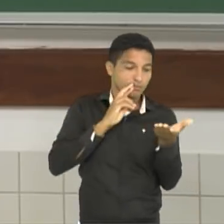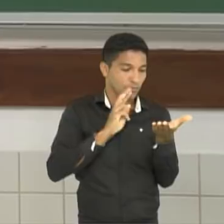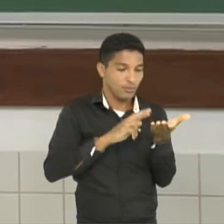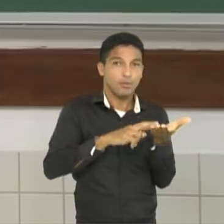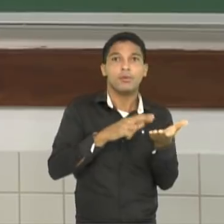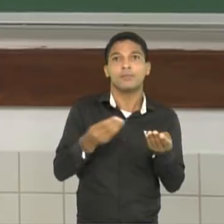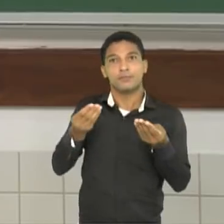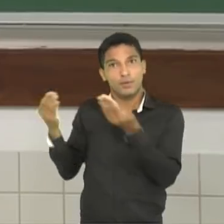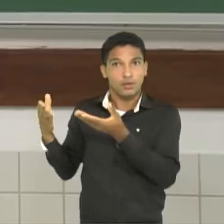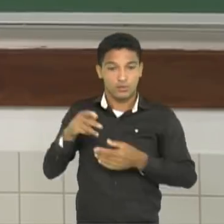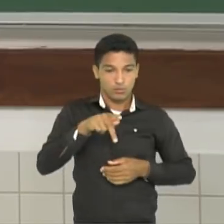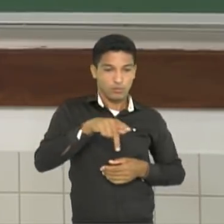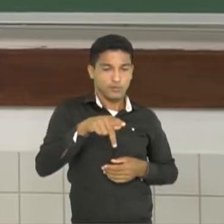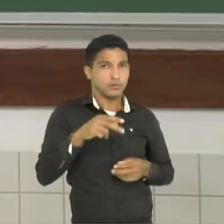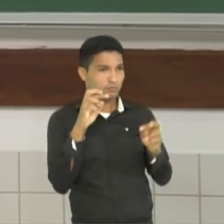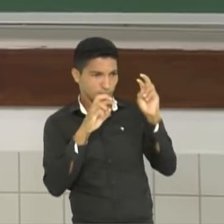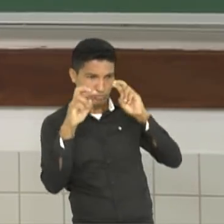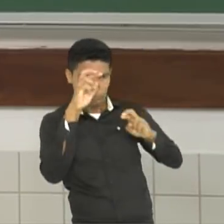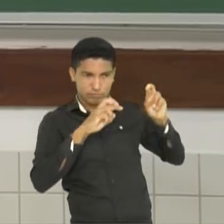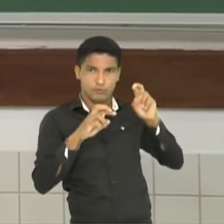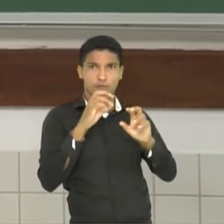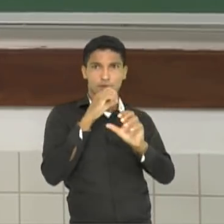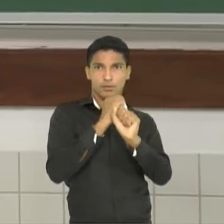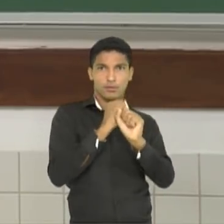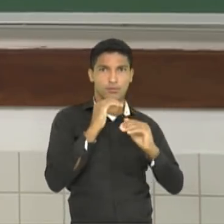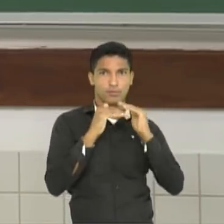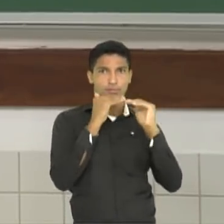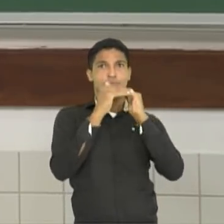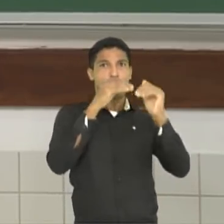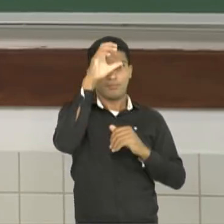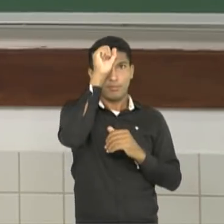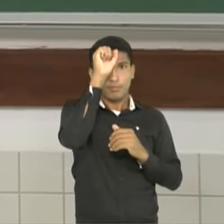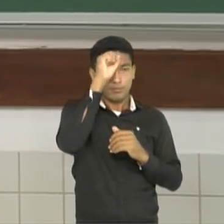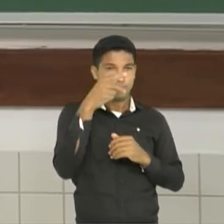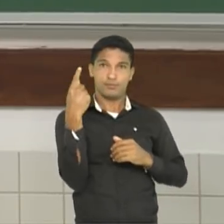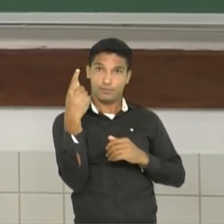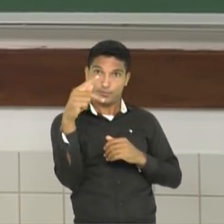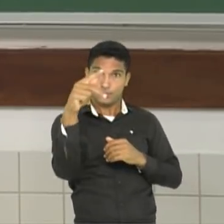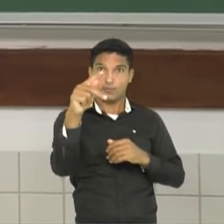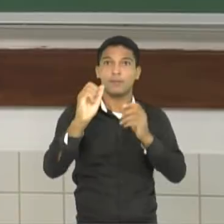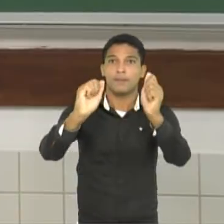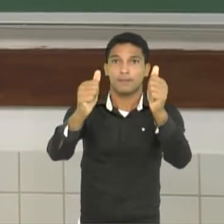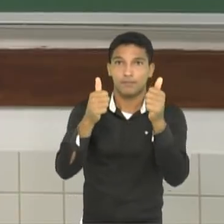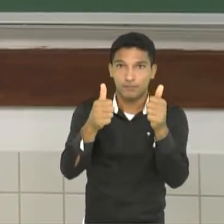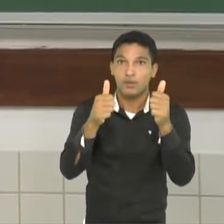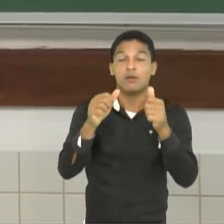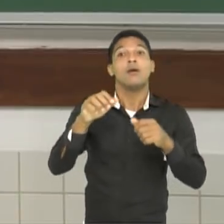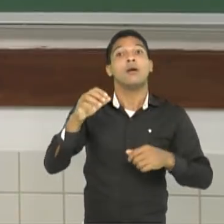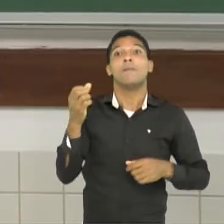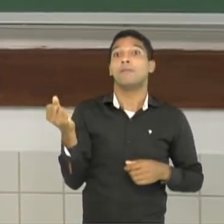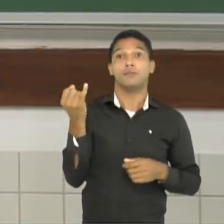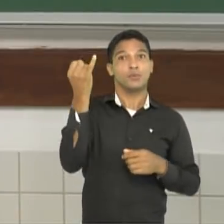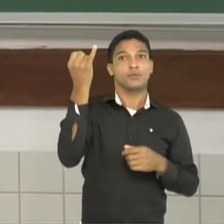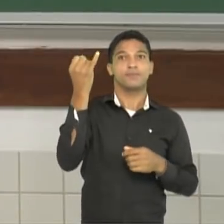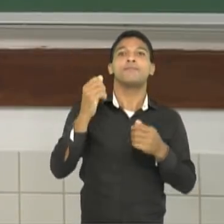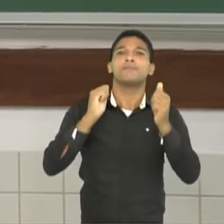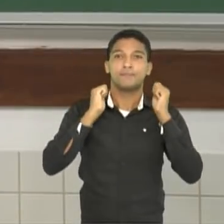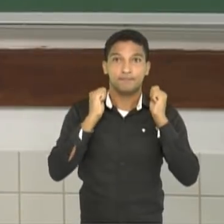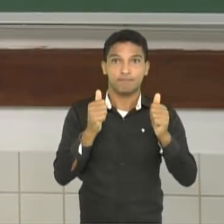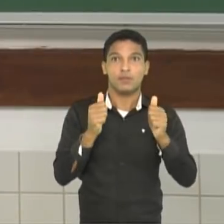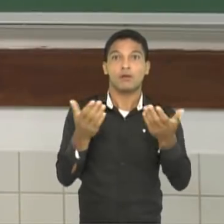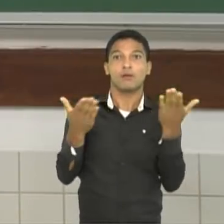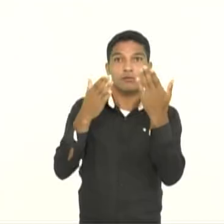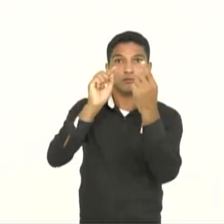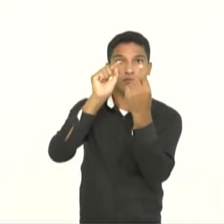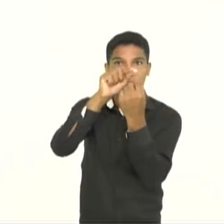poder acompanhar o rendimento de vocês aí e todo o desenvolvimento do aprendizado, certo? Isso é bem importante, mas vamos ao objetivo da nossa aula